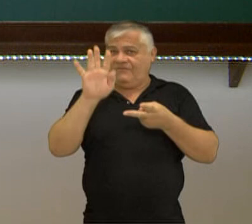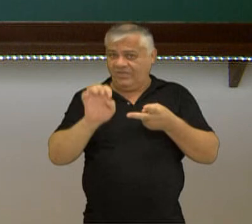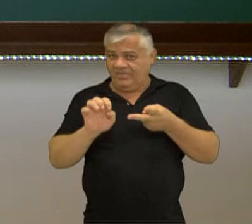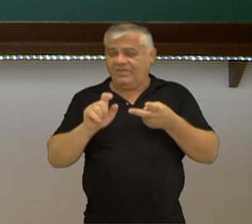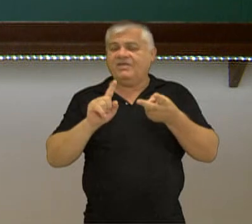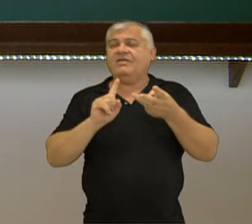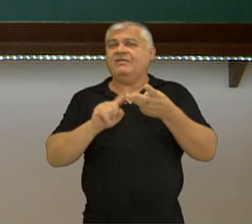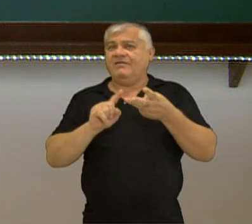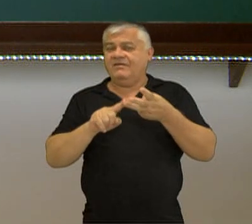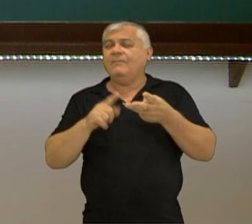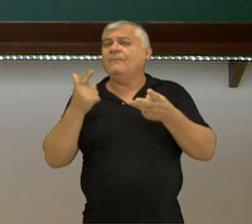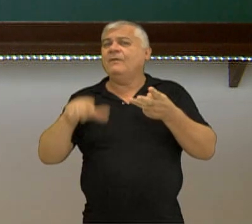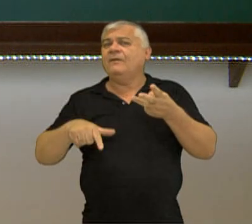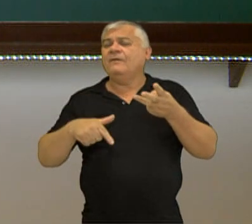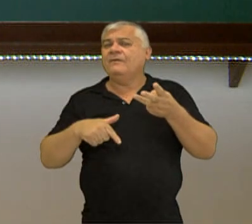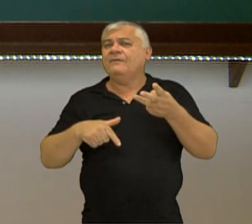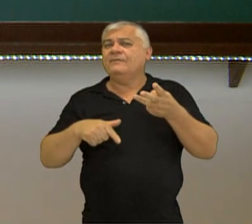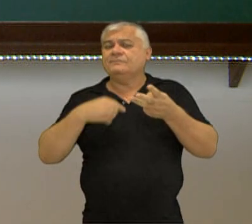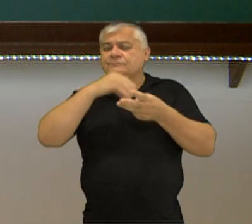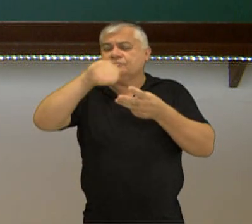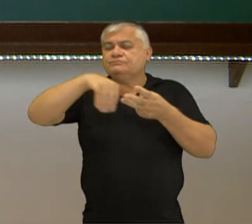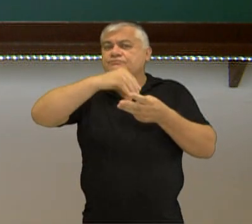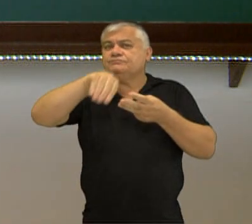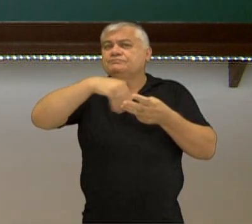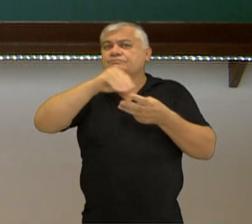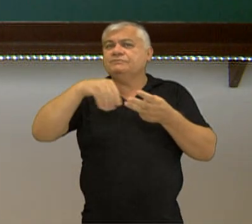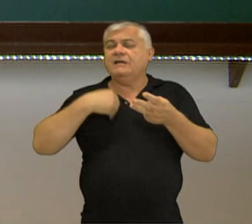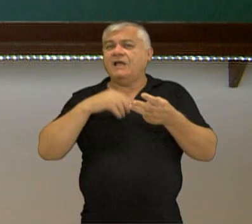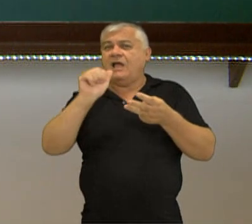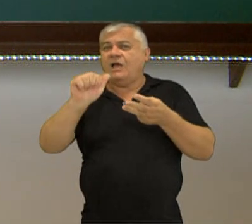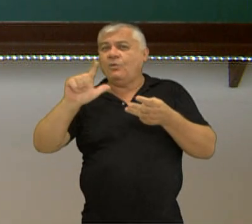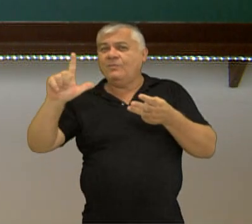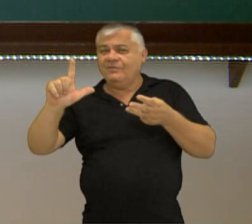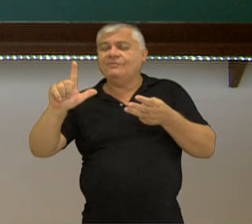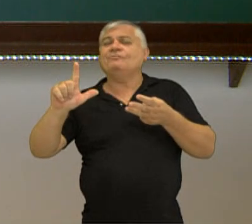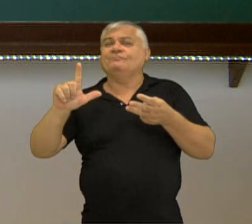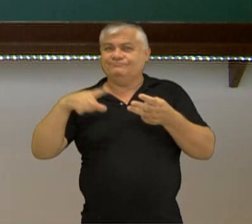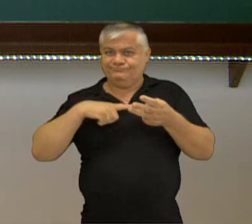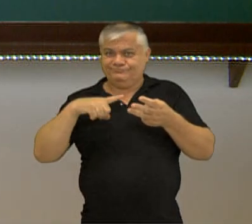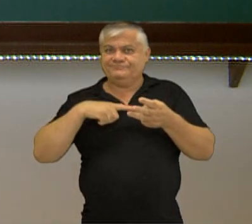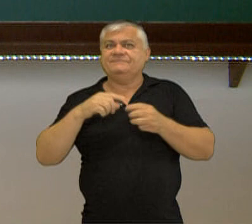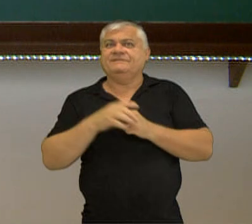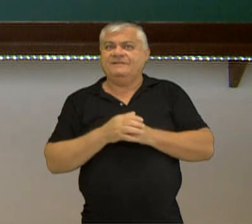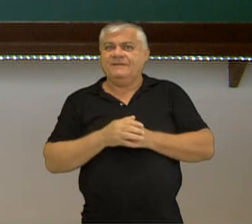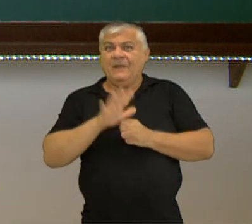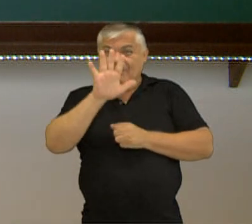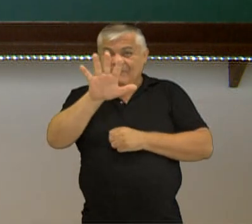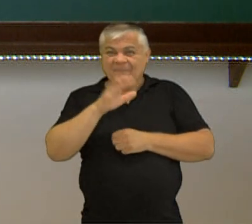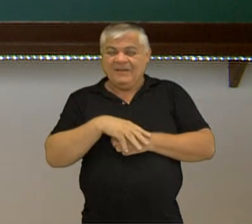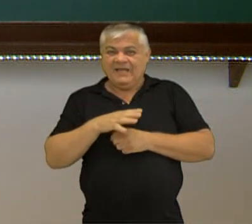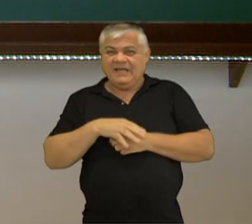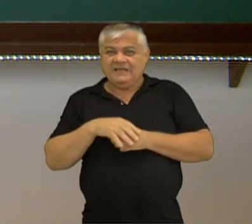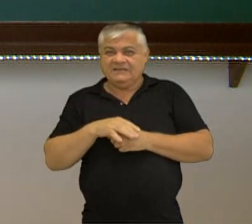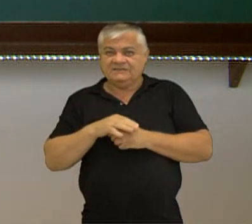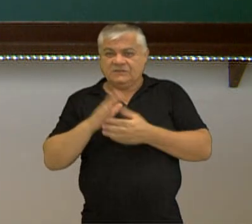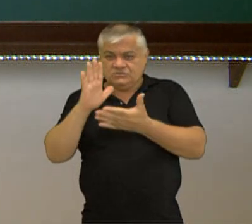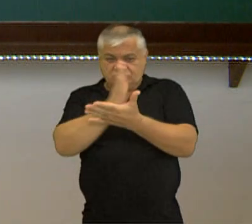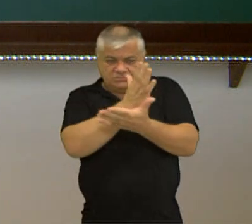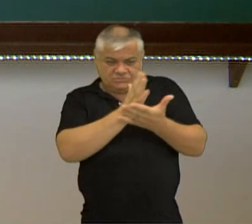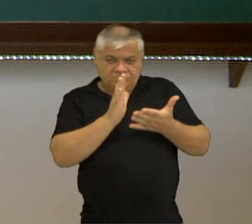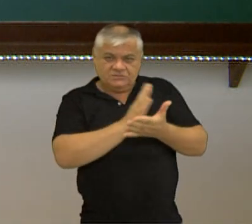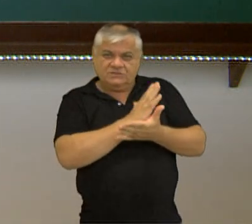nós encontramos aqui, dentre esses metais aqui, o alumínio também. Só que eles não estão isolados aqui dentro do